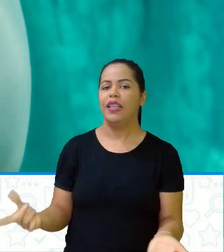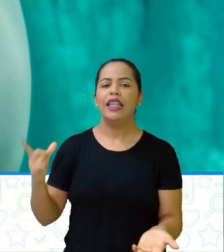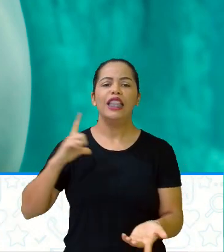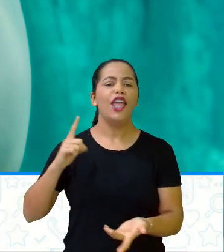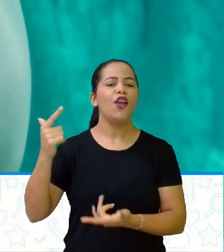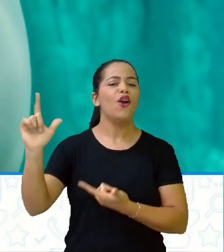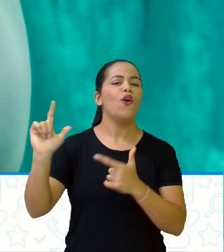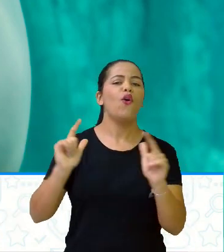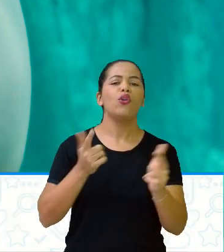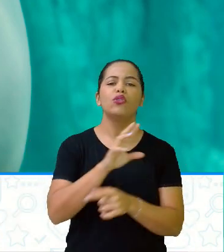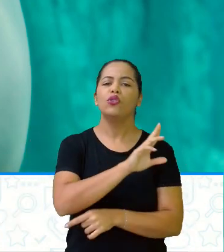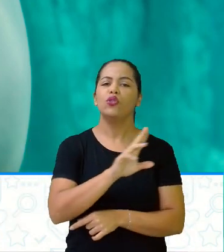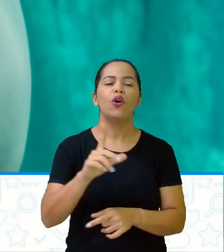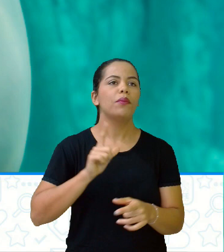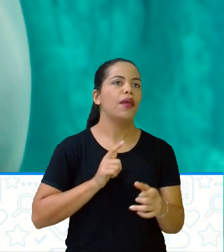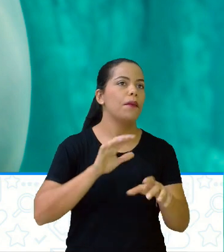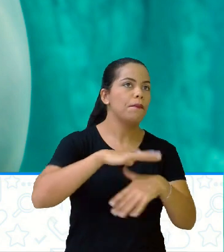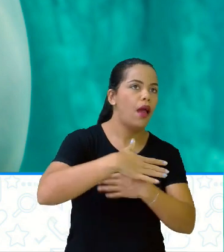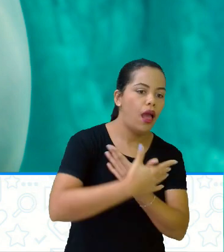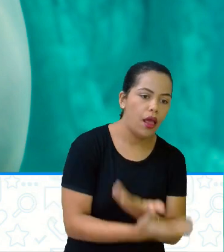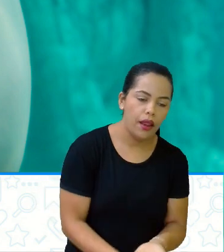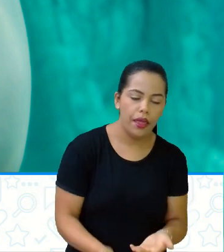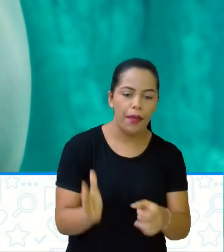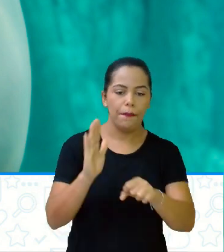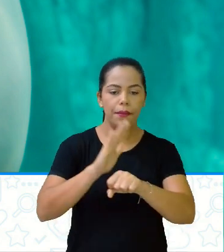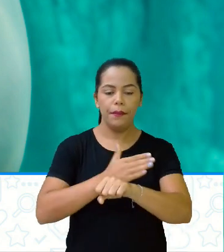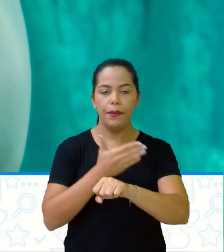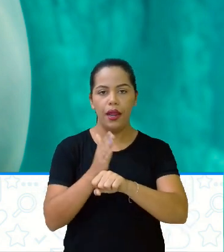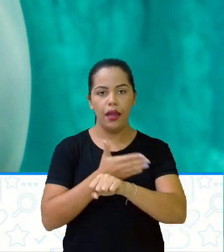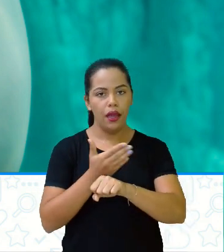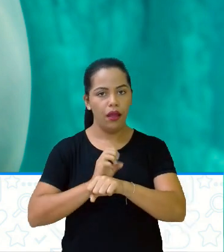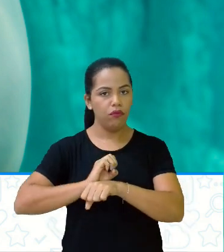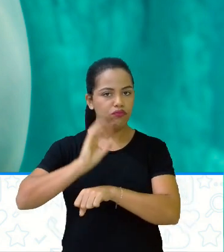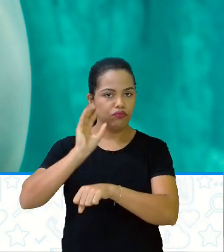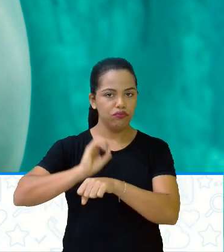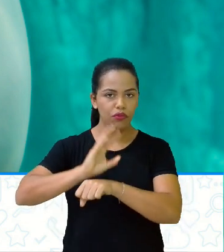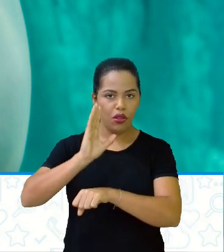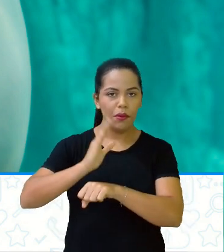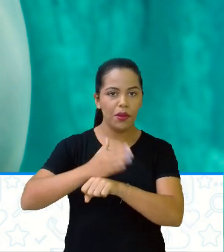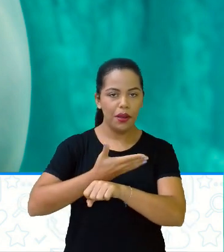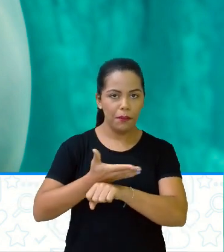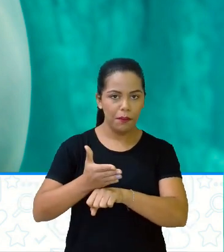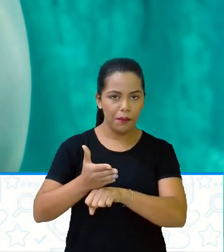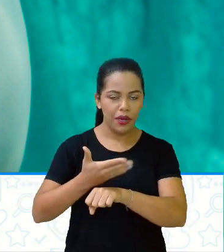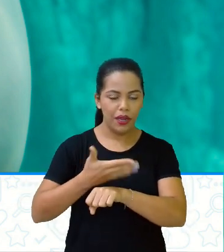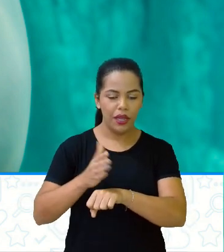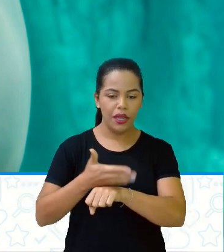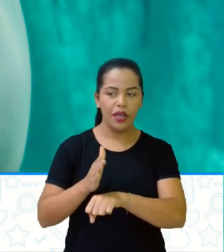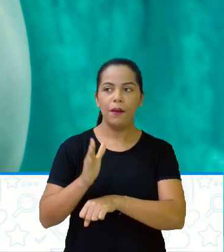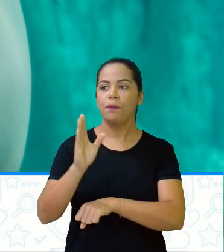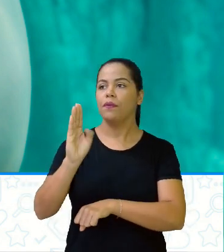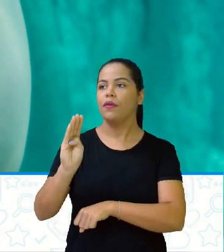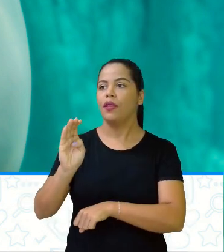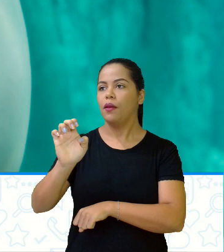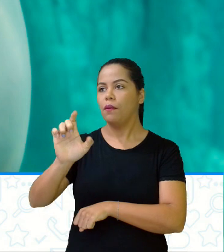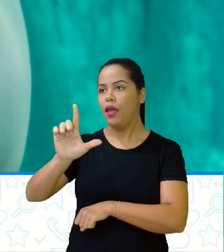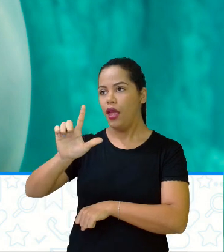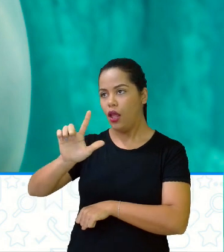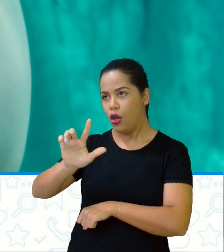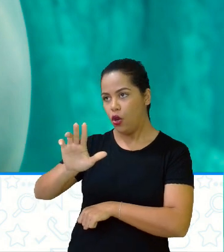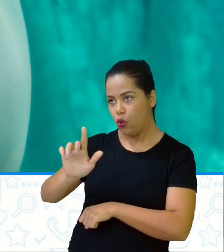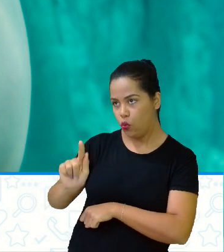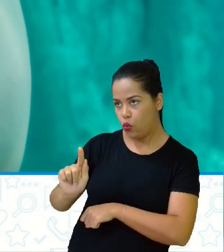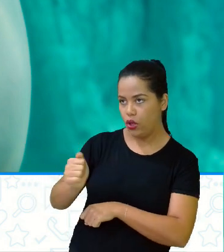Tem gente que chama ela de baleia branca, tem gente que chama ela de beluga ou beluca. Tá? E olha como ela é